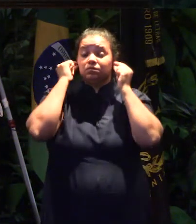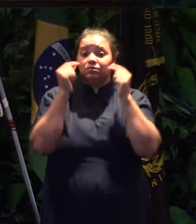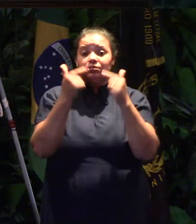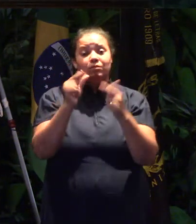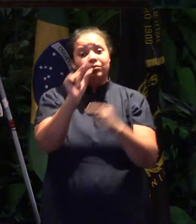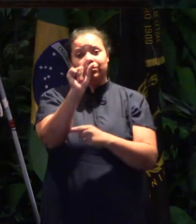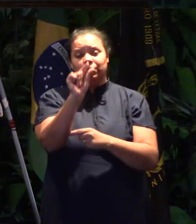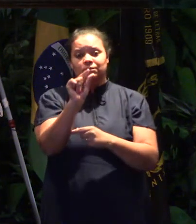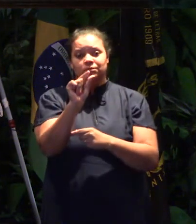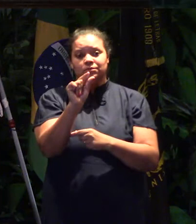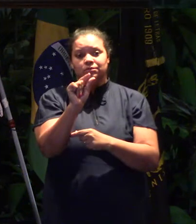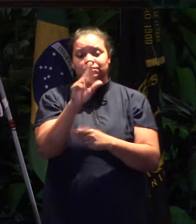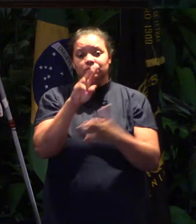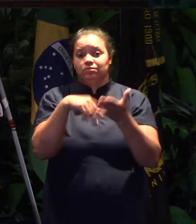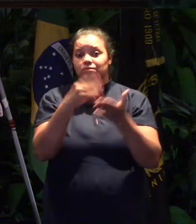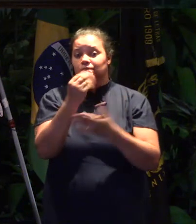nesse sentido.